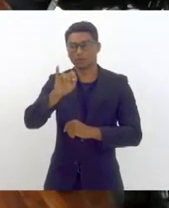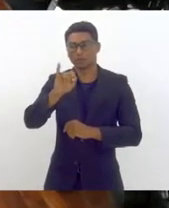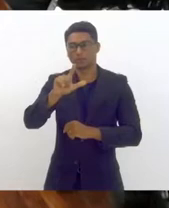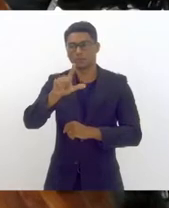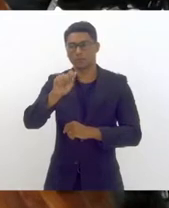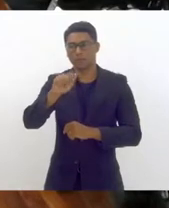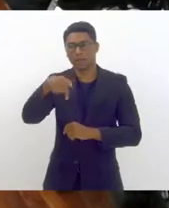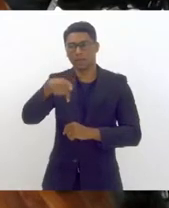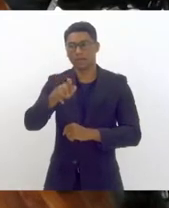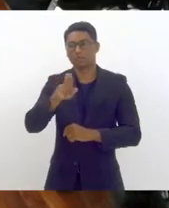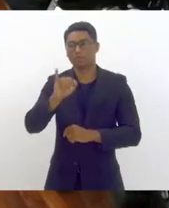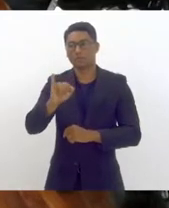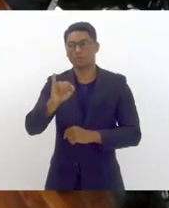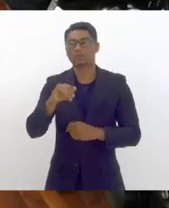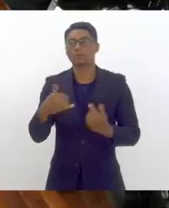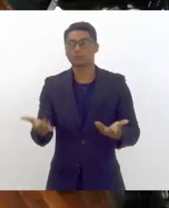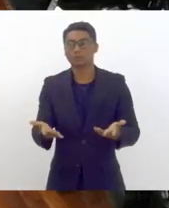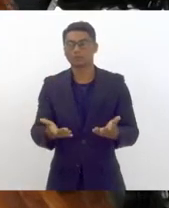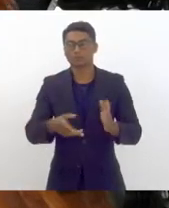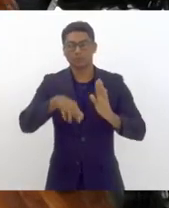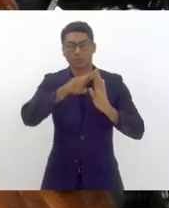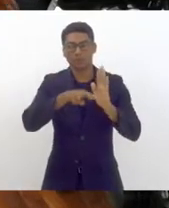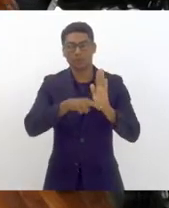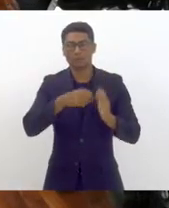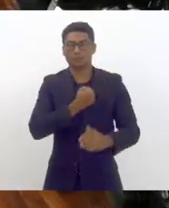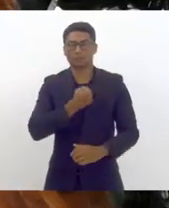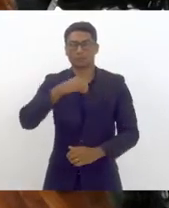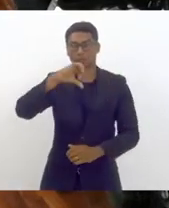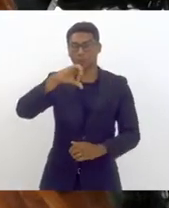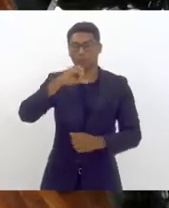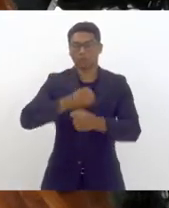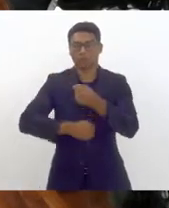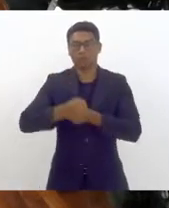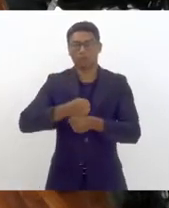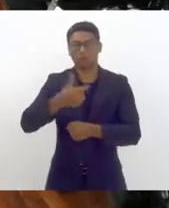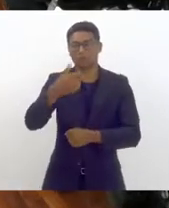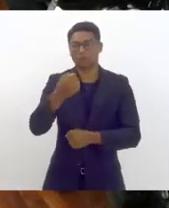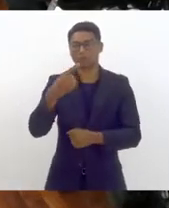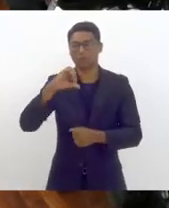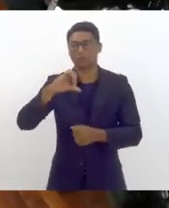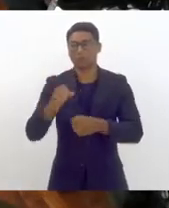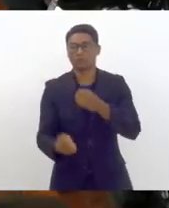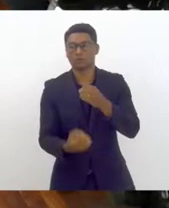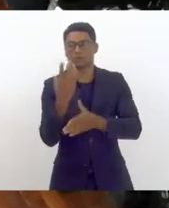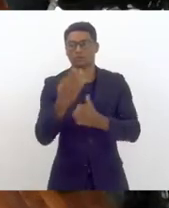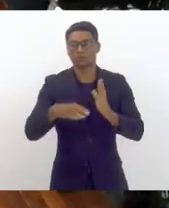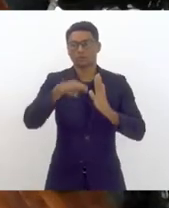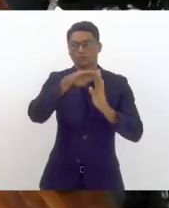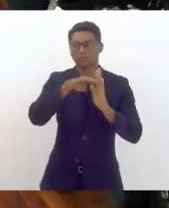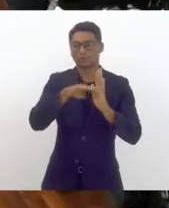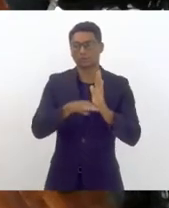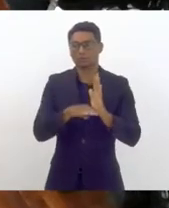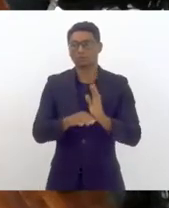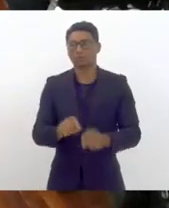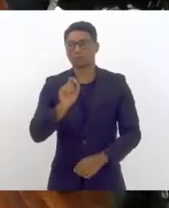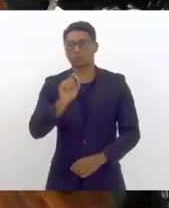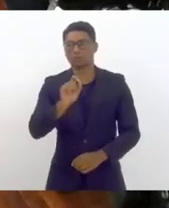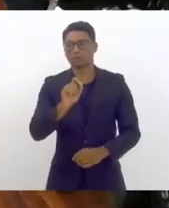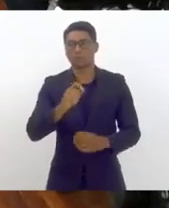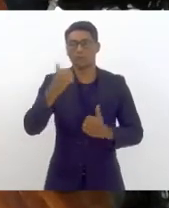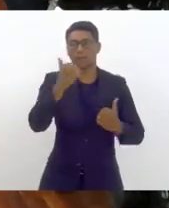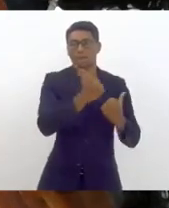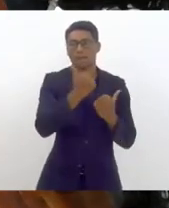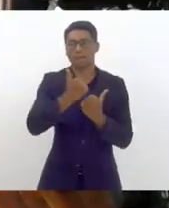ELERJ número 9 de 2019, que criou o programa, as quais alcançaram o mínimo de 1.700